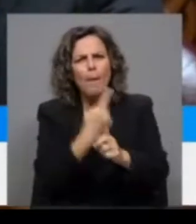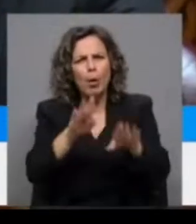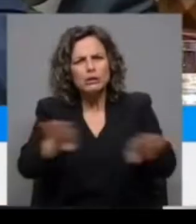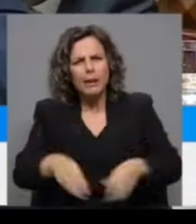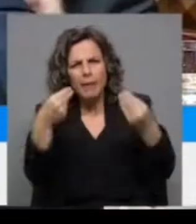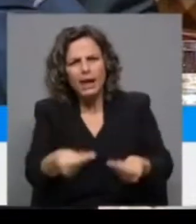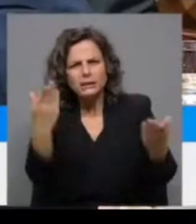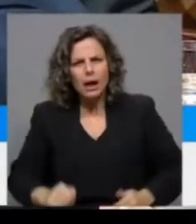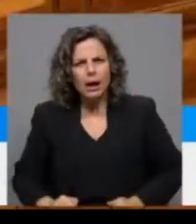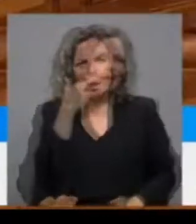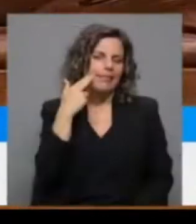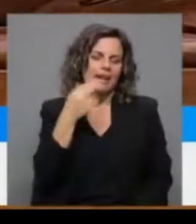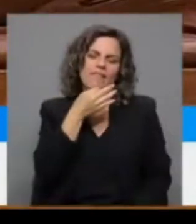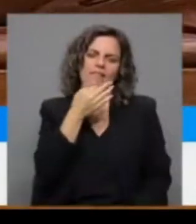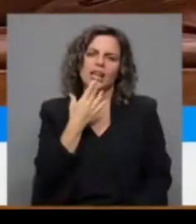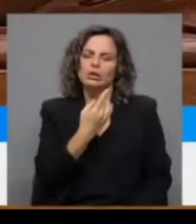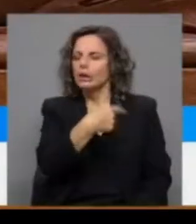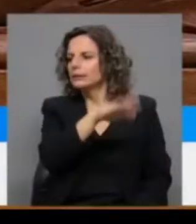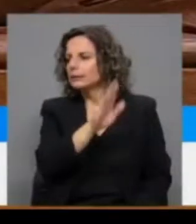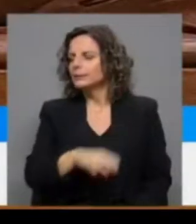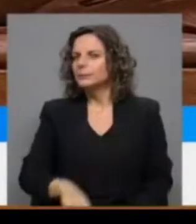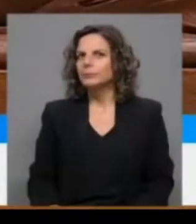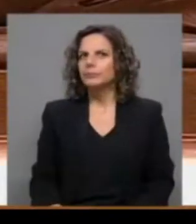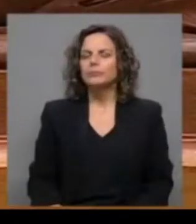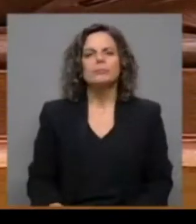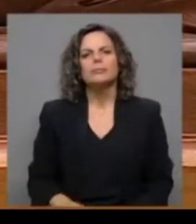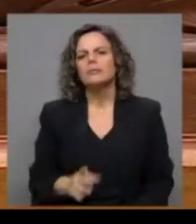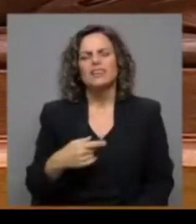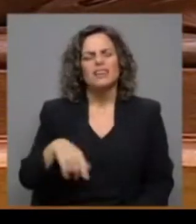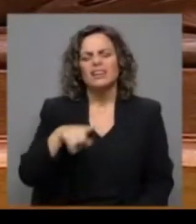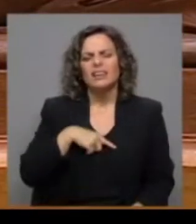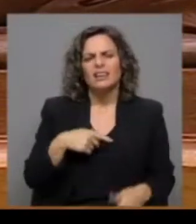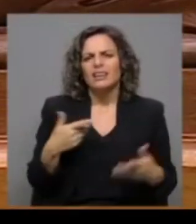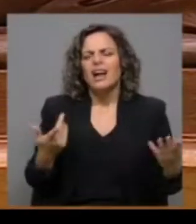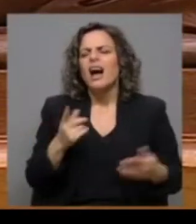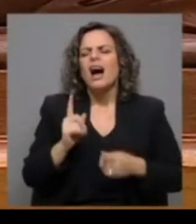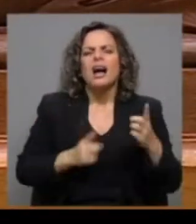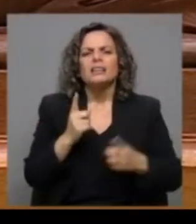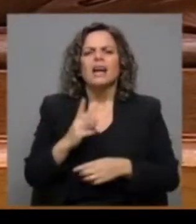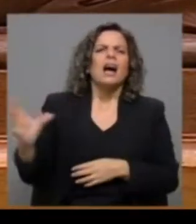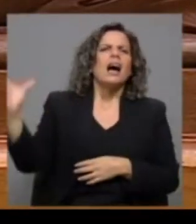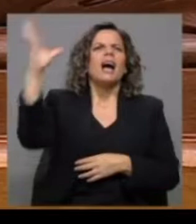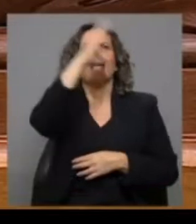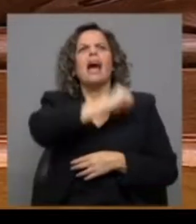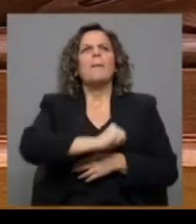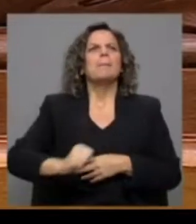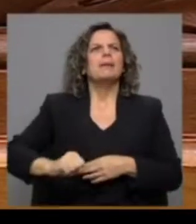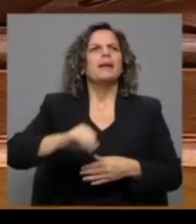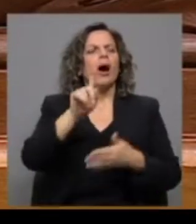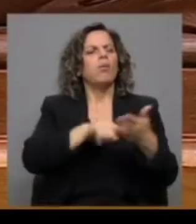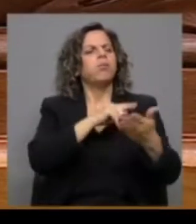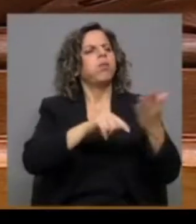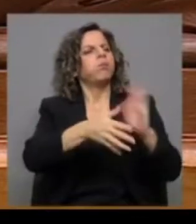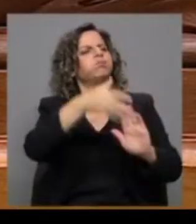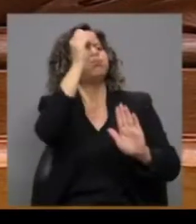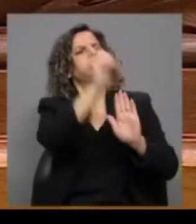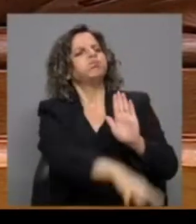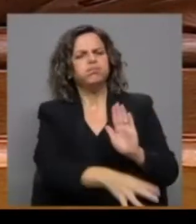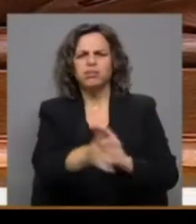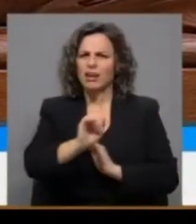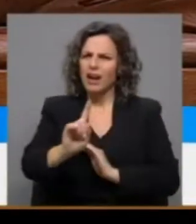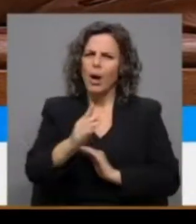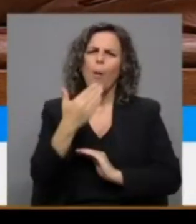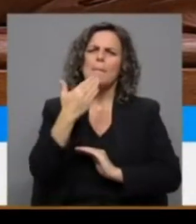mesa? Zero! Não somos nem seremos os campeões das moções de censura. Não pediremos demissão